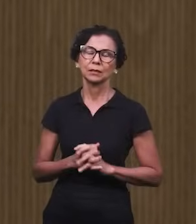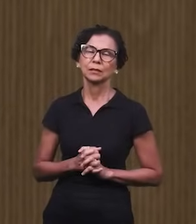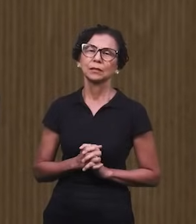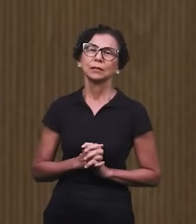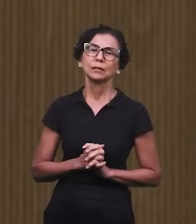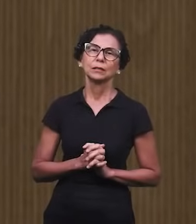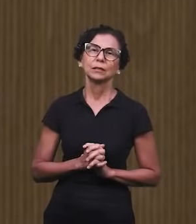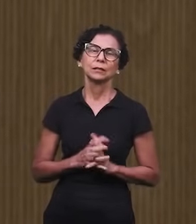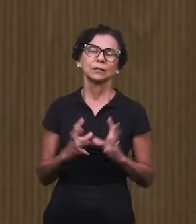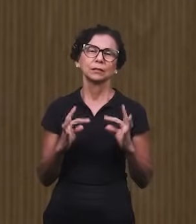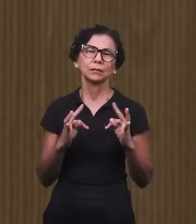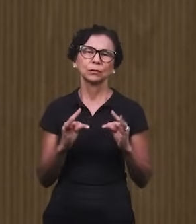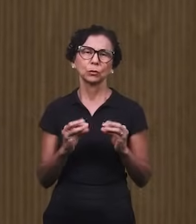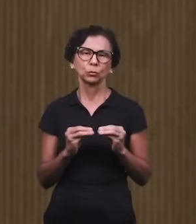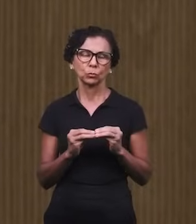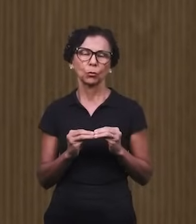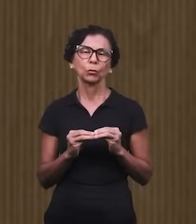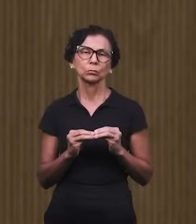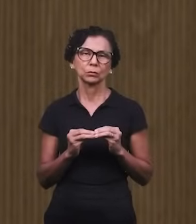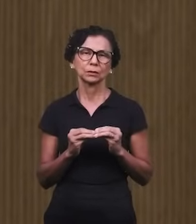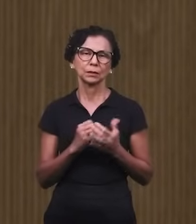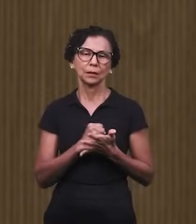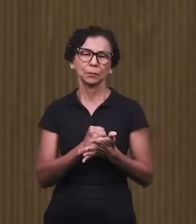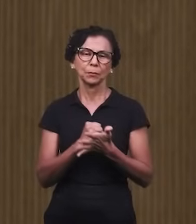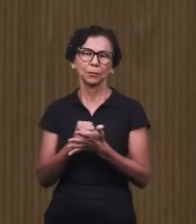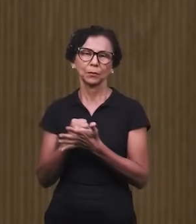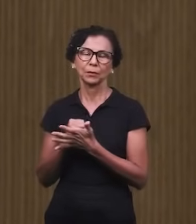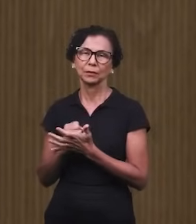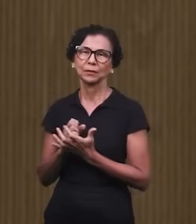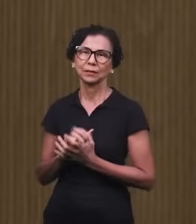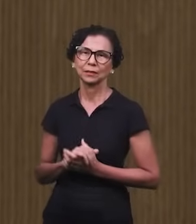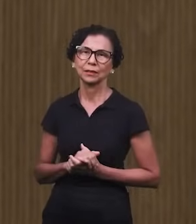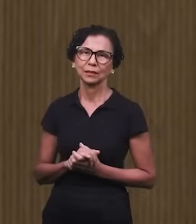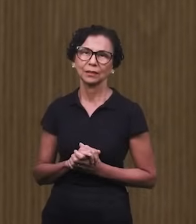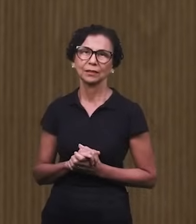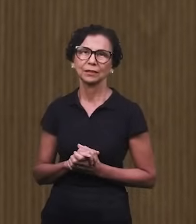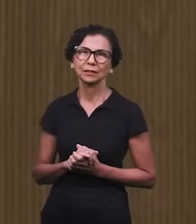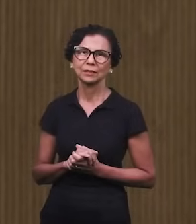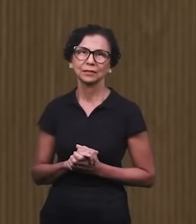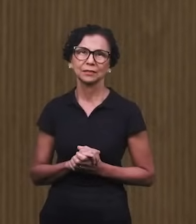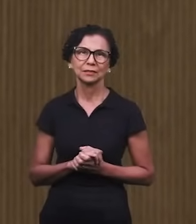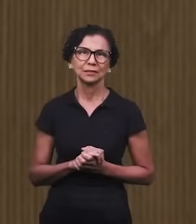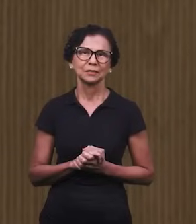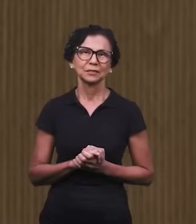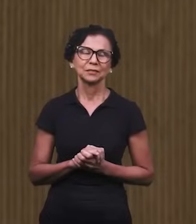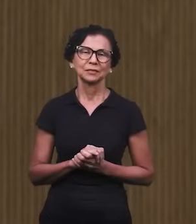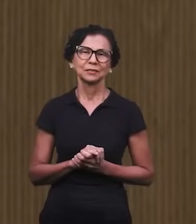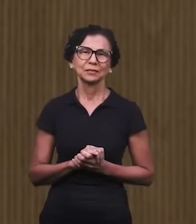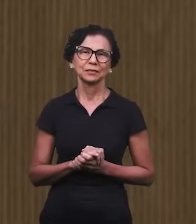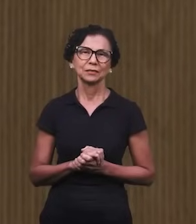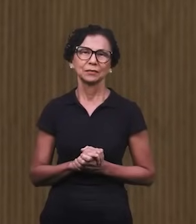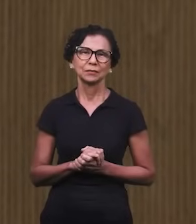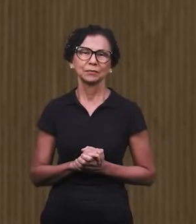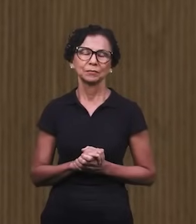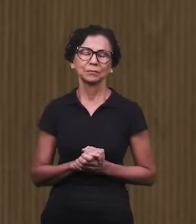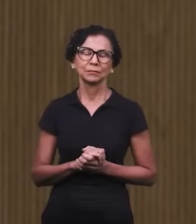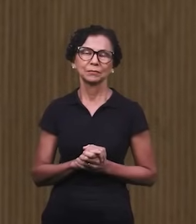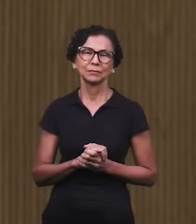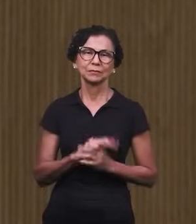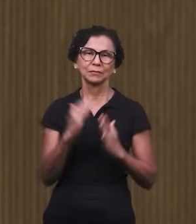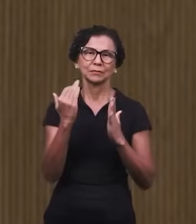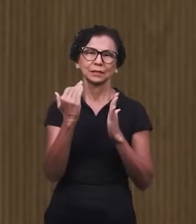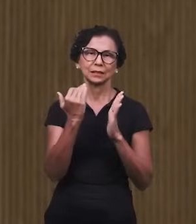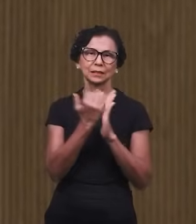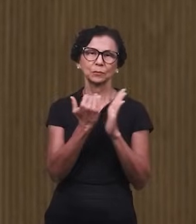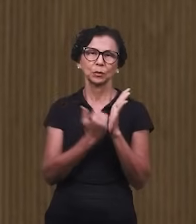a Maritza, eu que sou a Raíssa também, a gente sempre está juntos para fazer de tudo que esse programa funcione. E